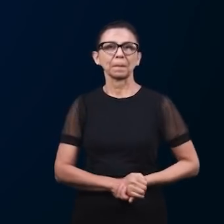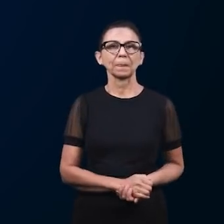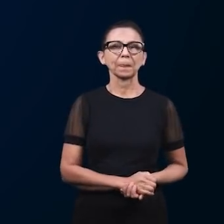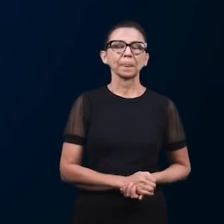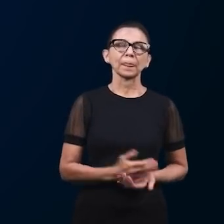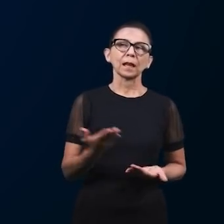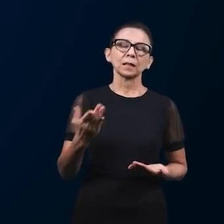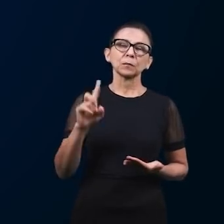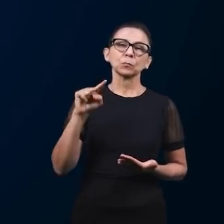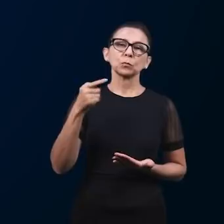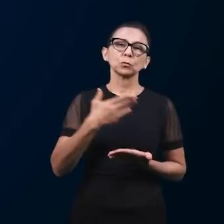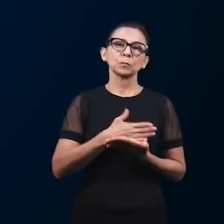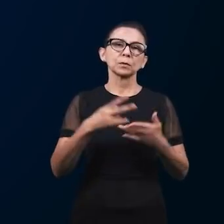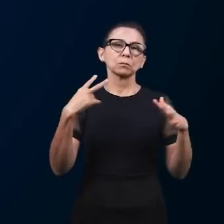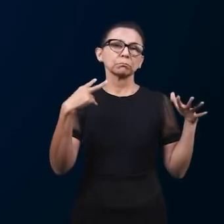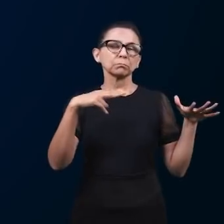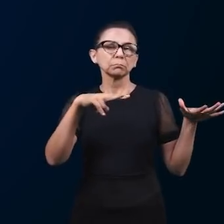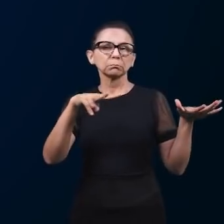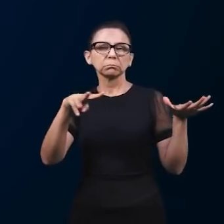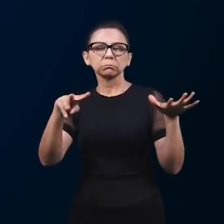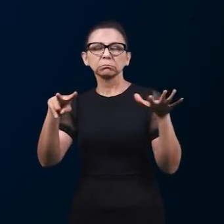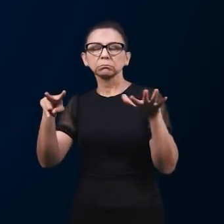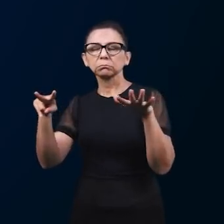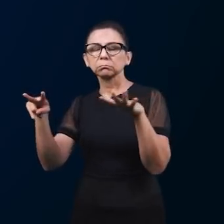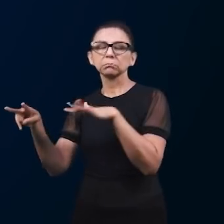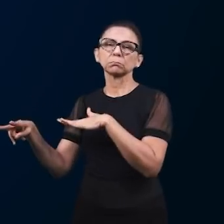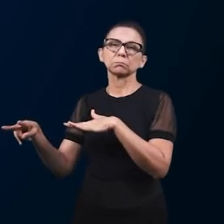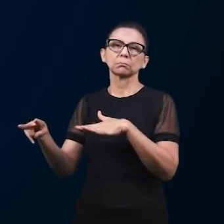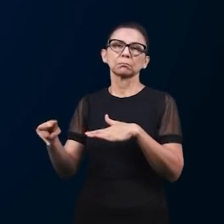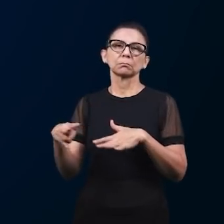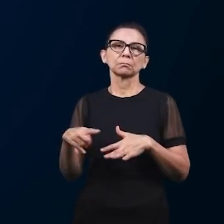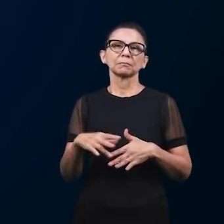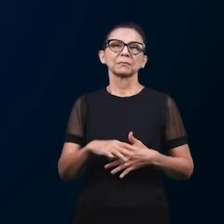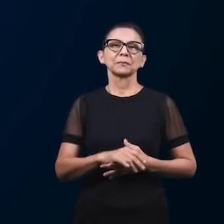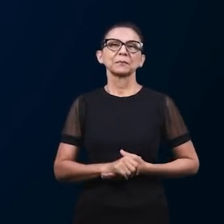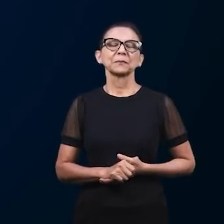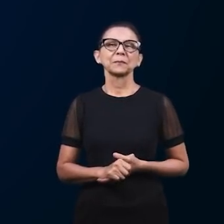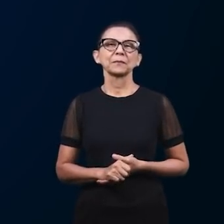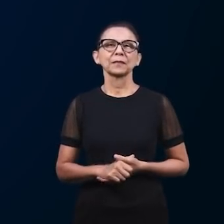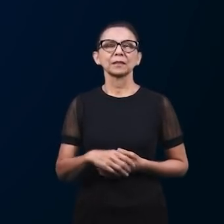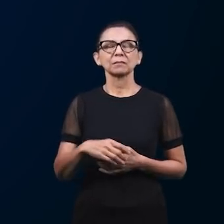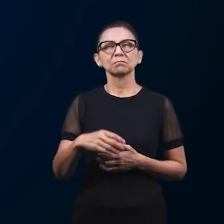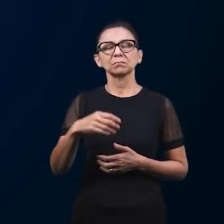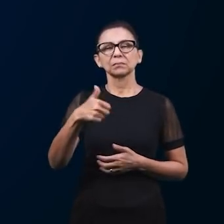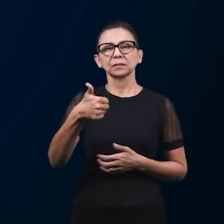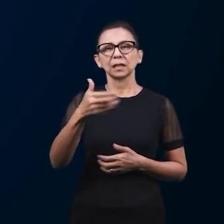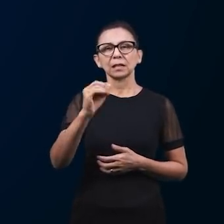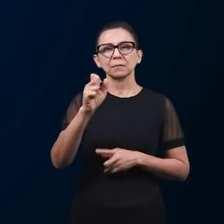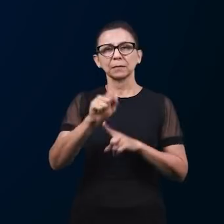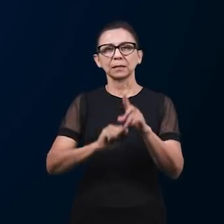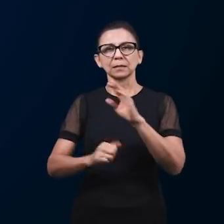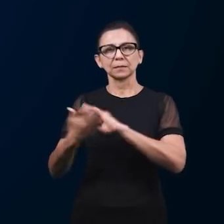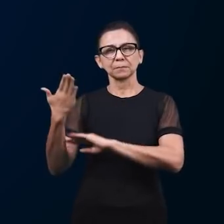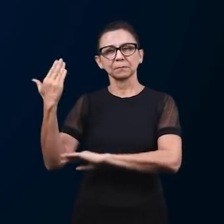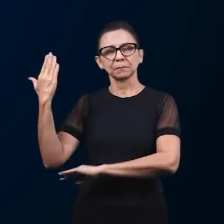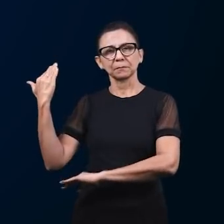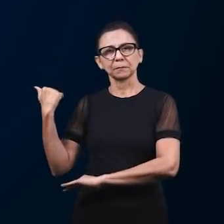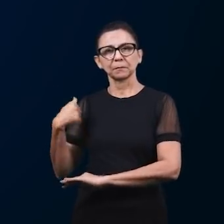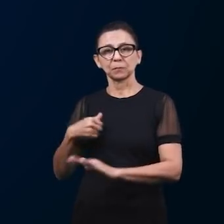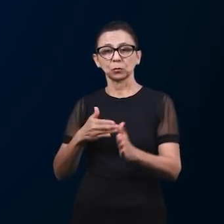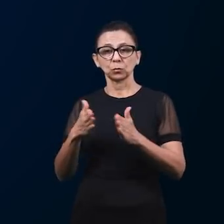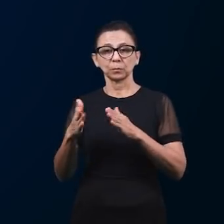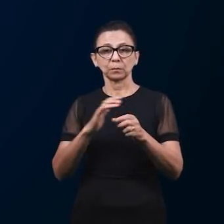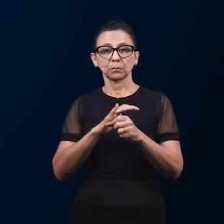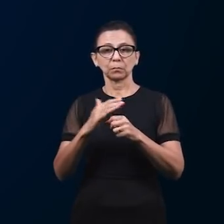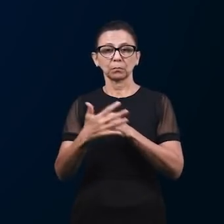contribuições semanais, de uma maneira rotineira. Esse passo foi dado há cerca de 10 meses atrás, durante a